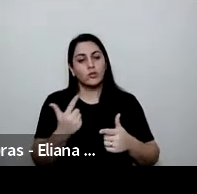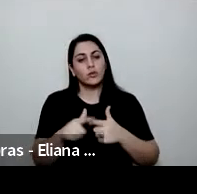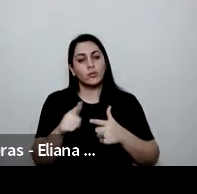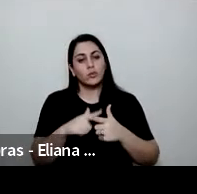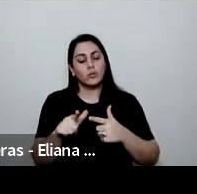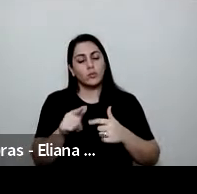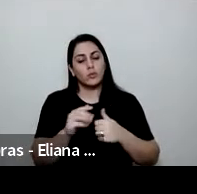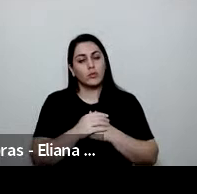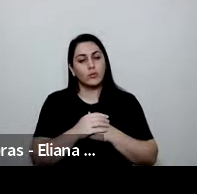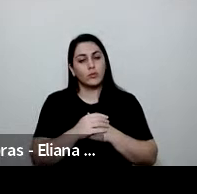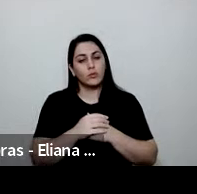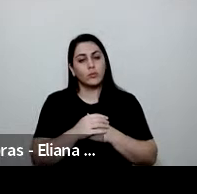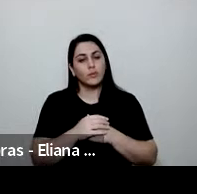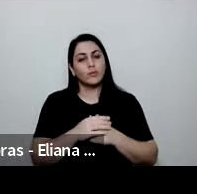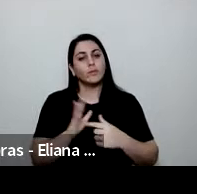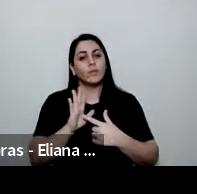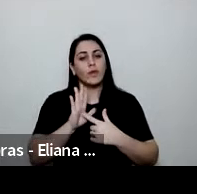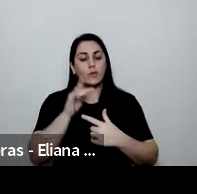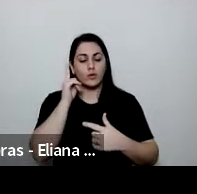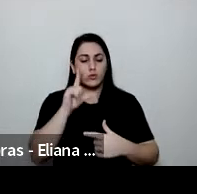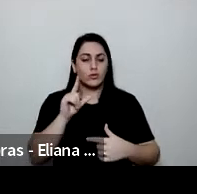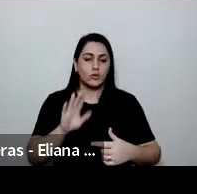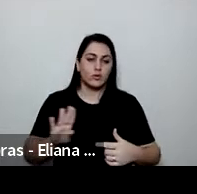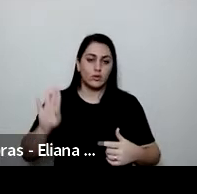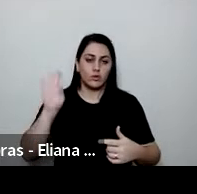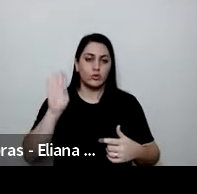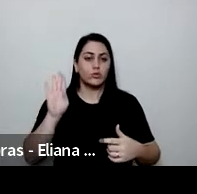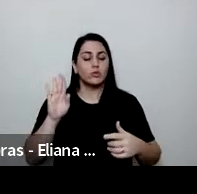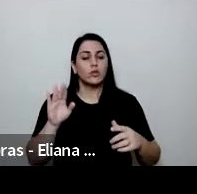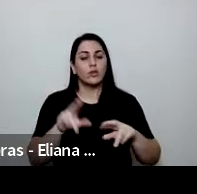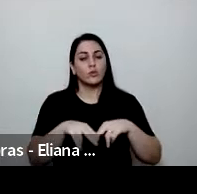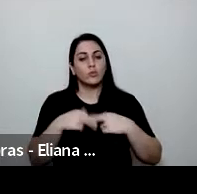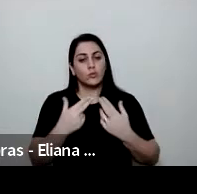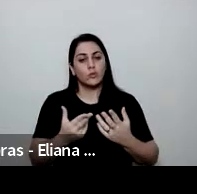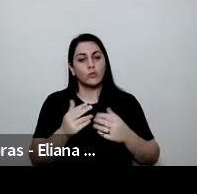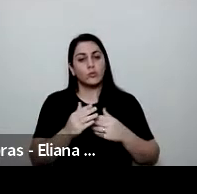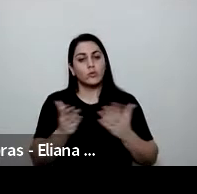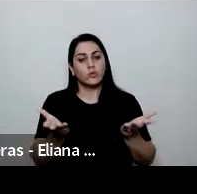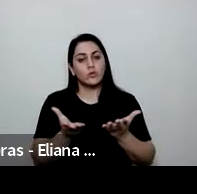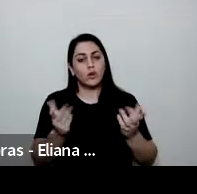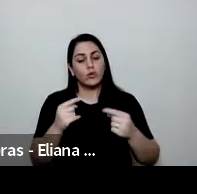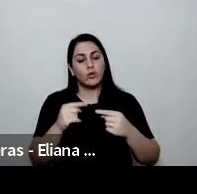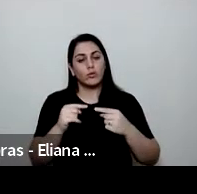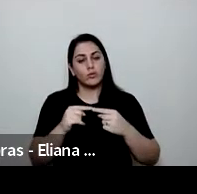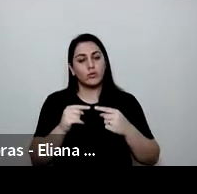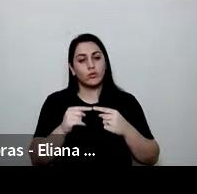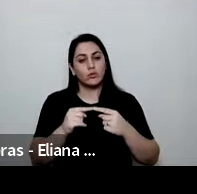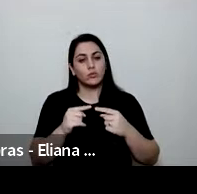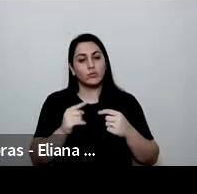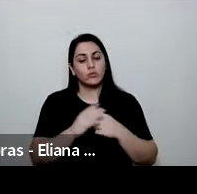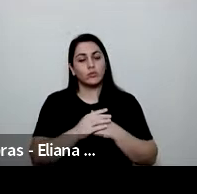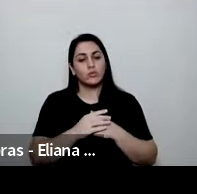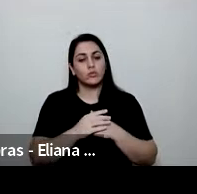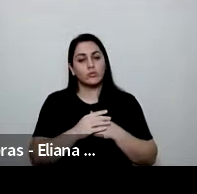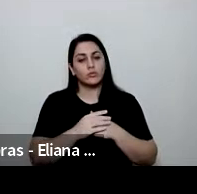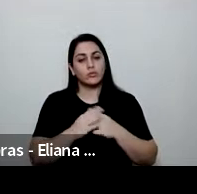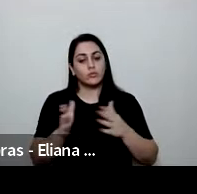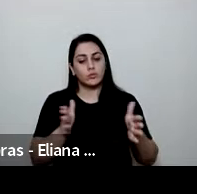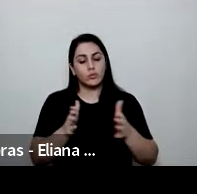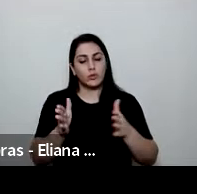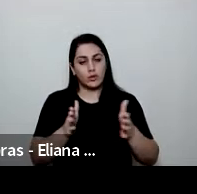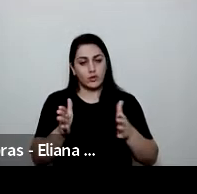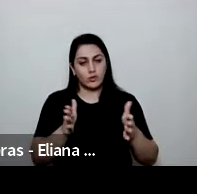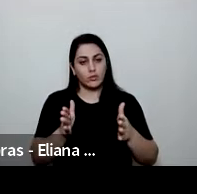nessa Estação litoral sinto que vai colocar digital condição somente é aplicável a pode sido correspondida com as políticas